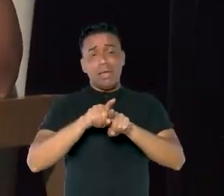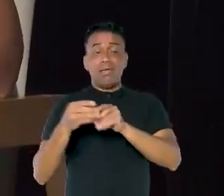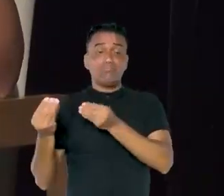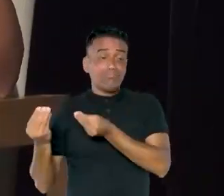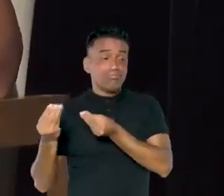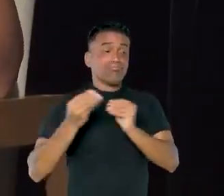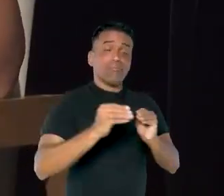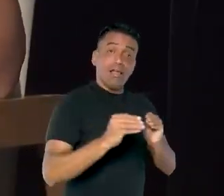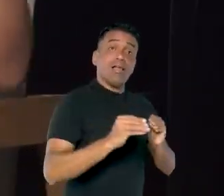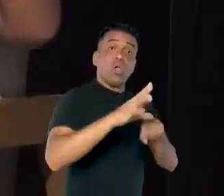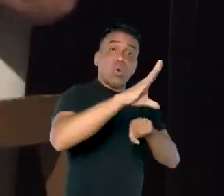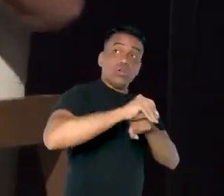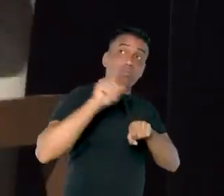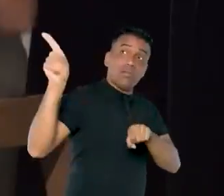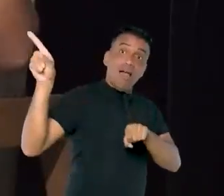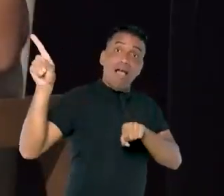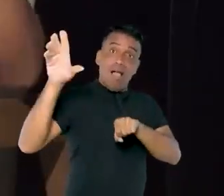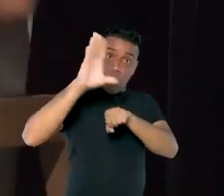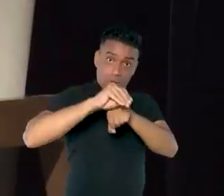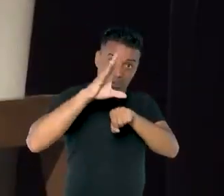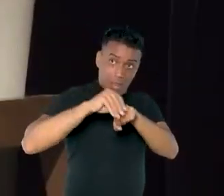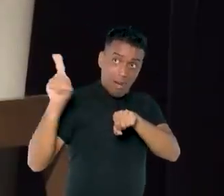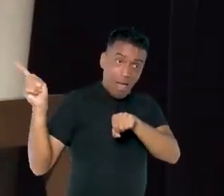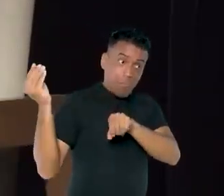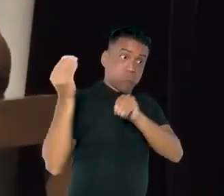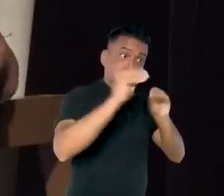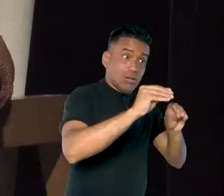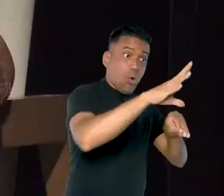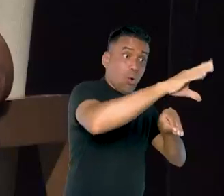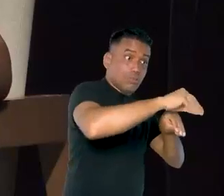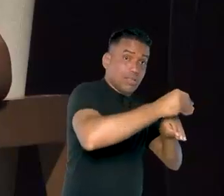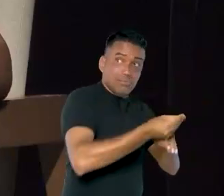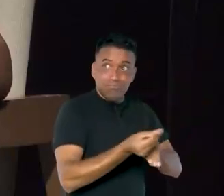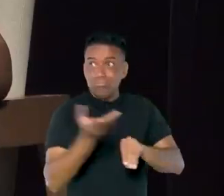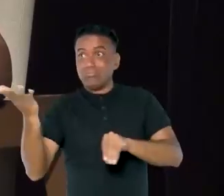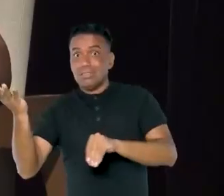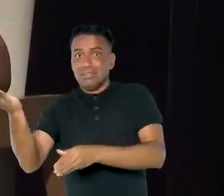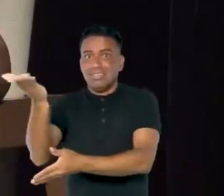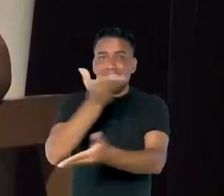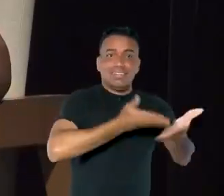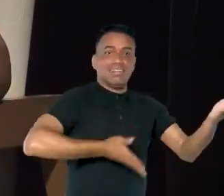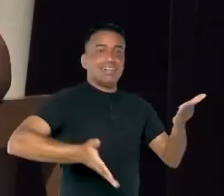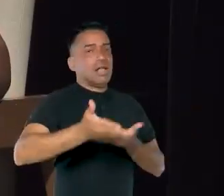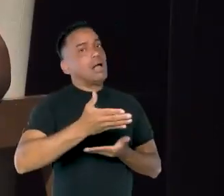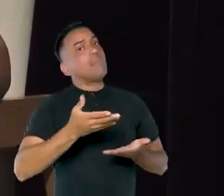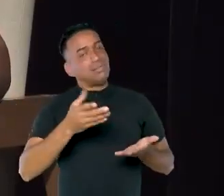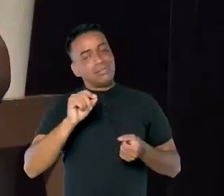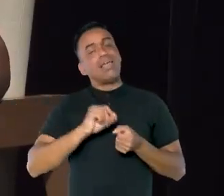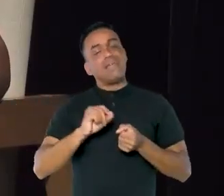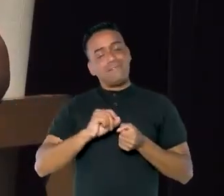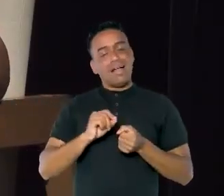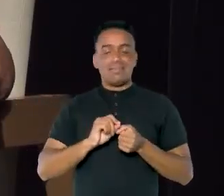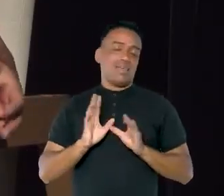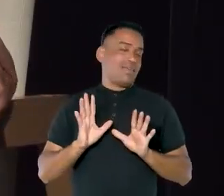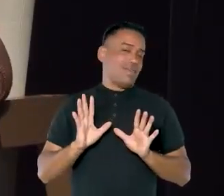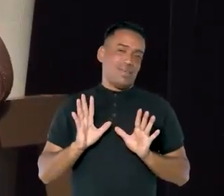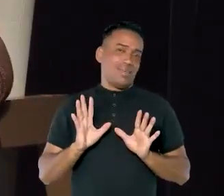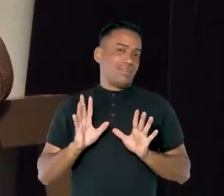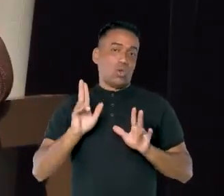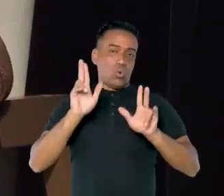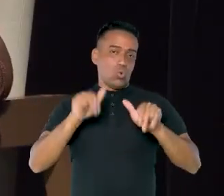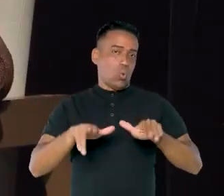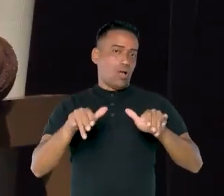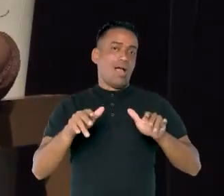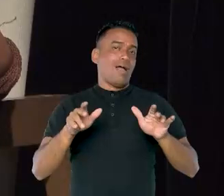nosso território e levar o nosso para eles também. Mas tem coisa que a gente não vai fazer. Nunca a gente vai falar